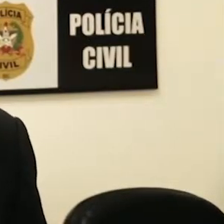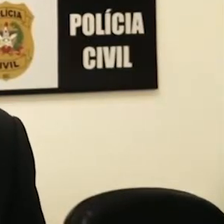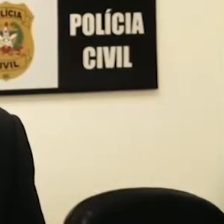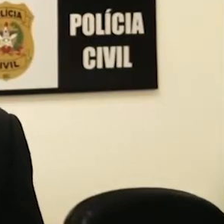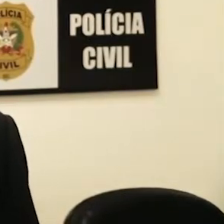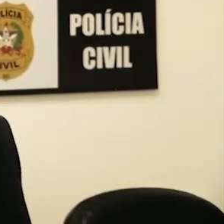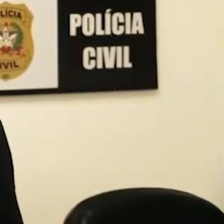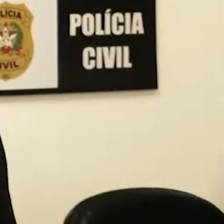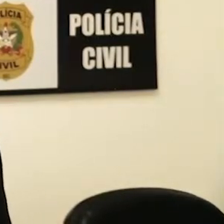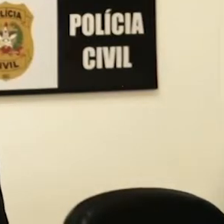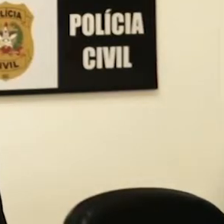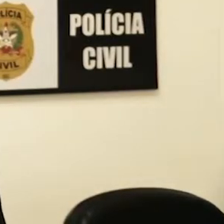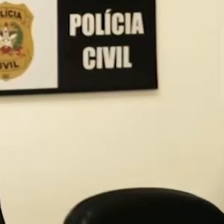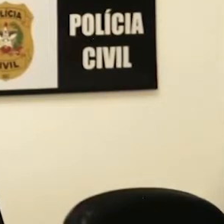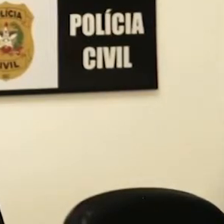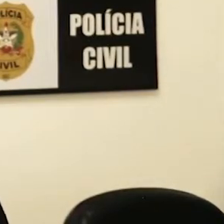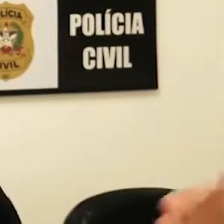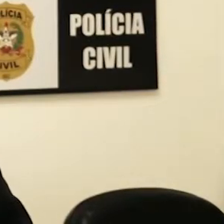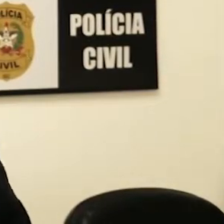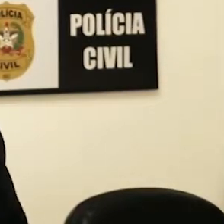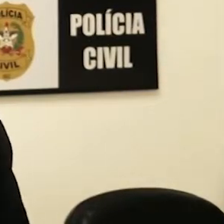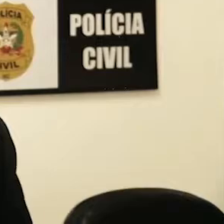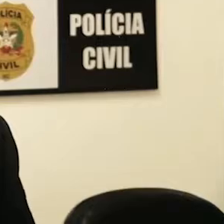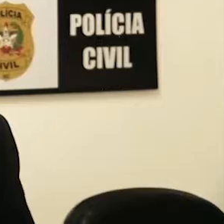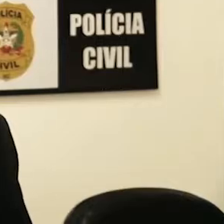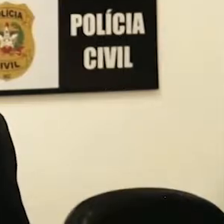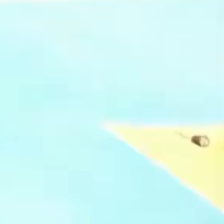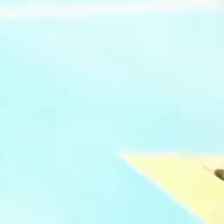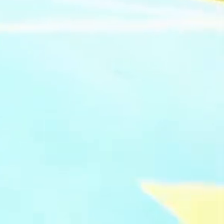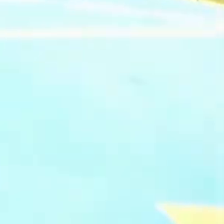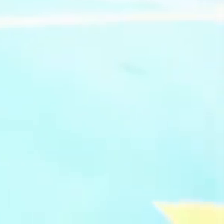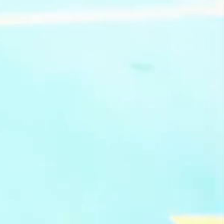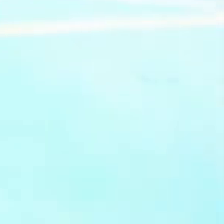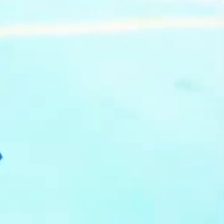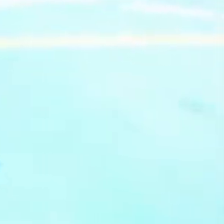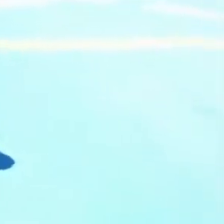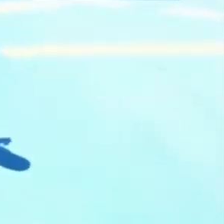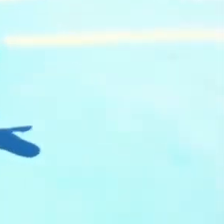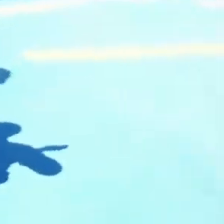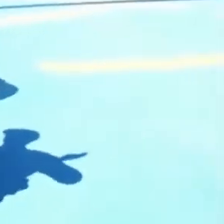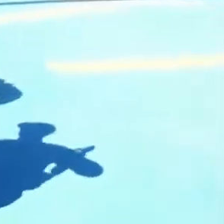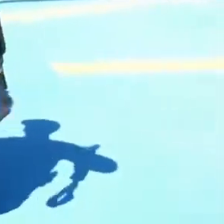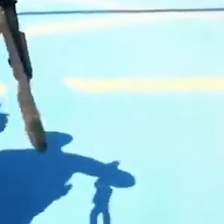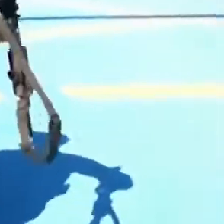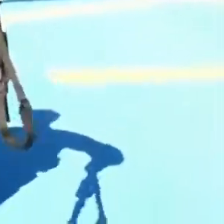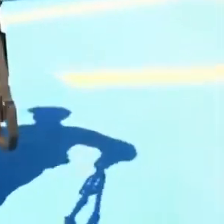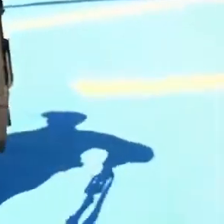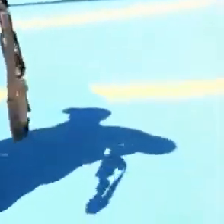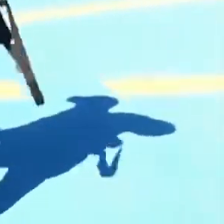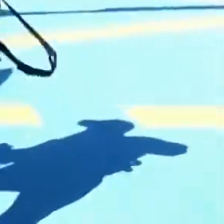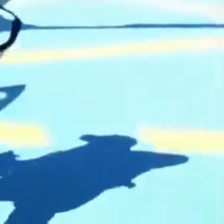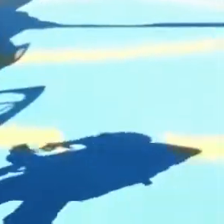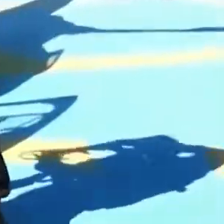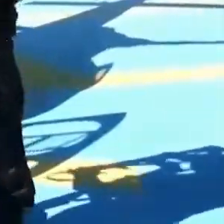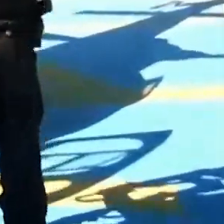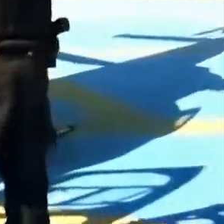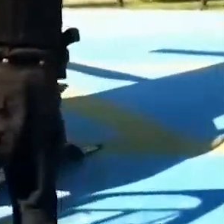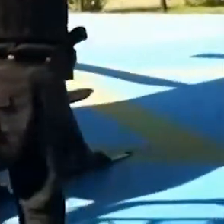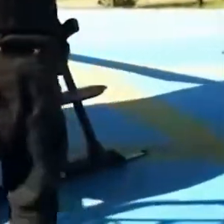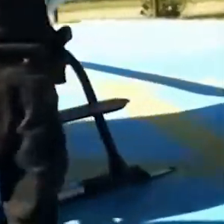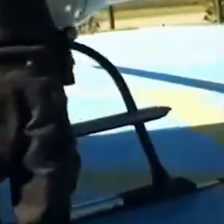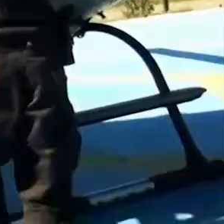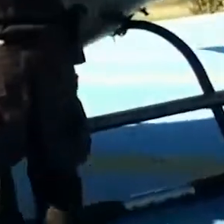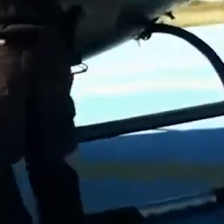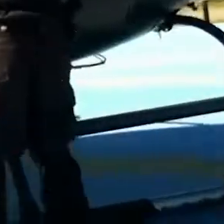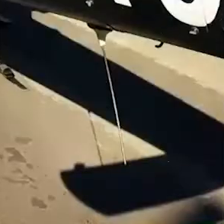velada. Por isso que as pessoas não nos enxergam, nós não temos farda, né? Nós usamos uniformes nos momentos em que a gente